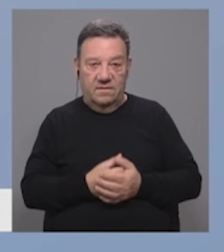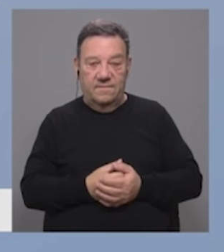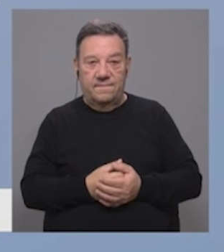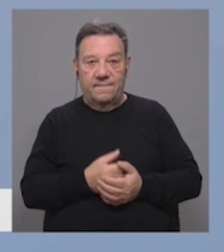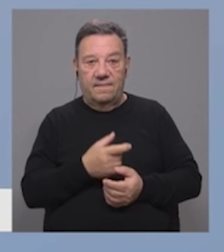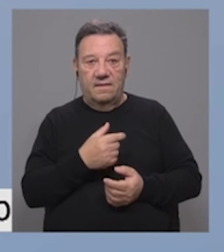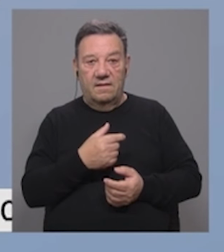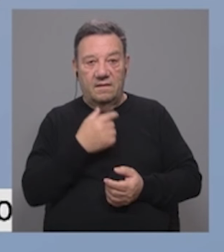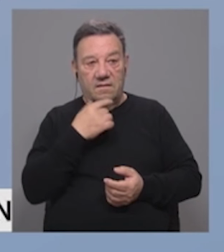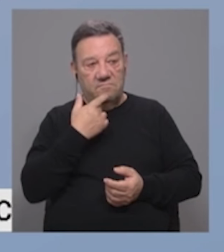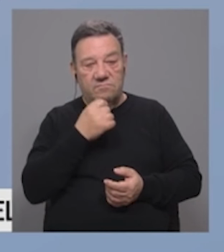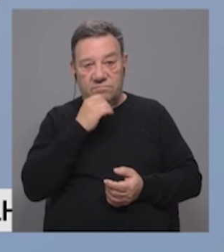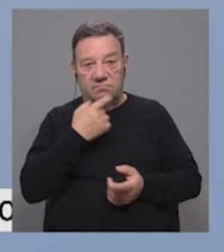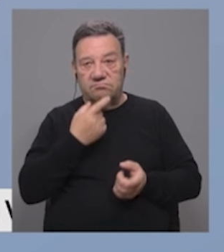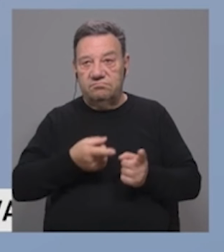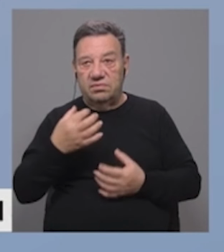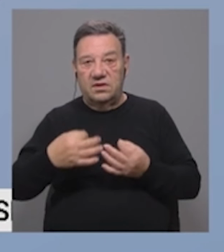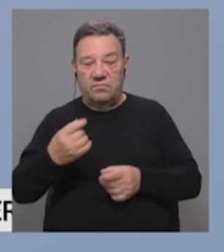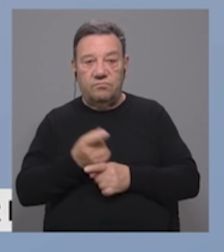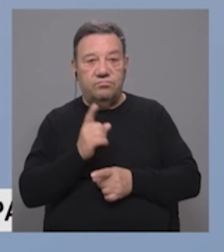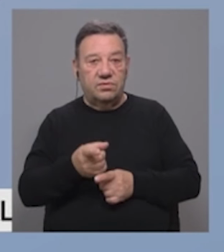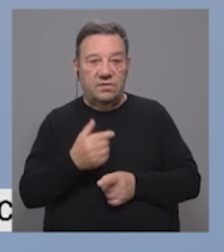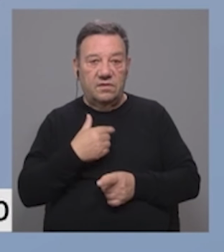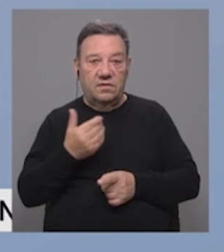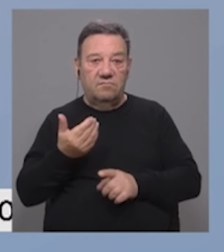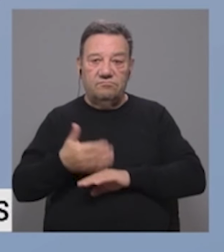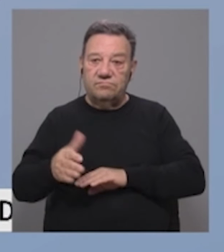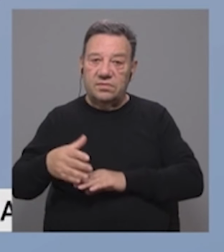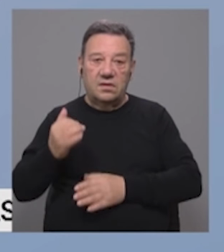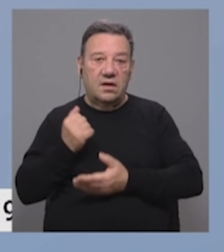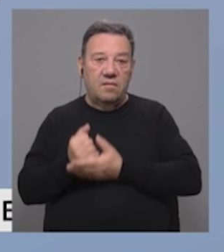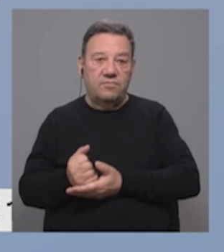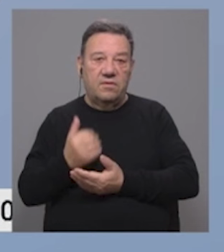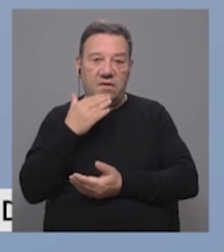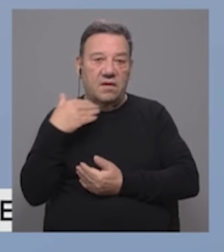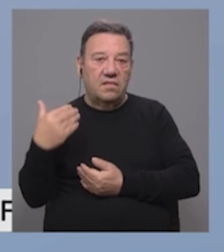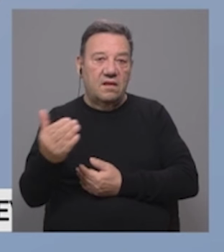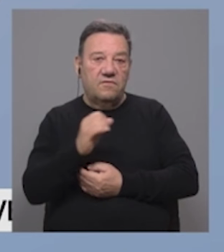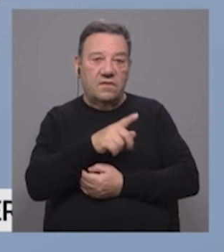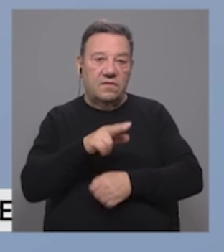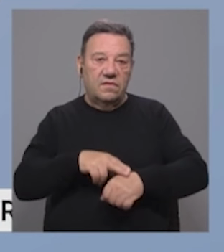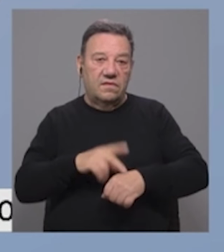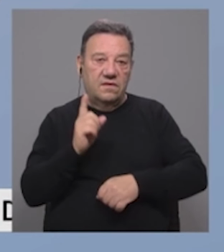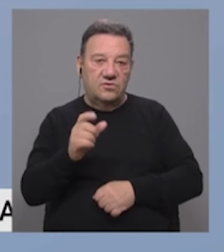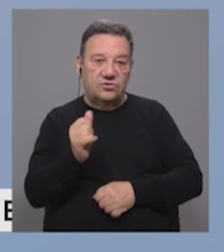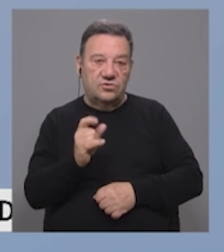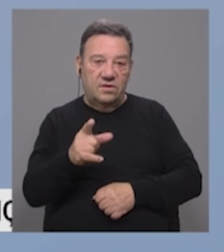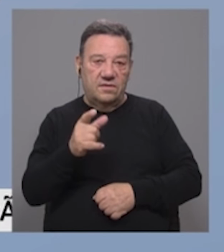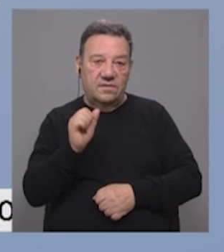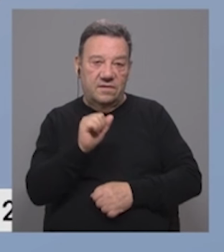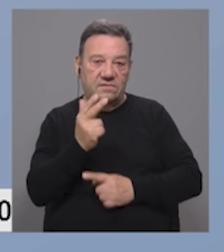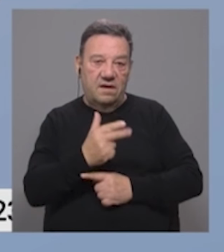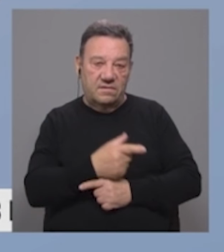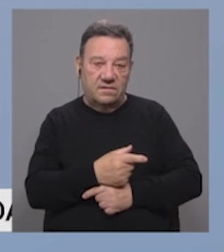que ameaça ir a tribunal por conta de ficar excluída dos apoios atribuídos pela Direção-Geral das